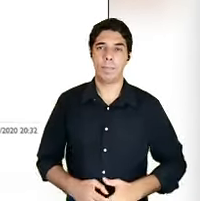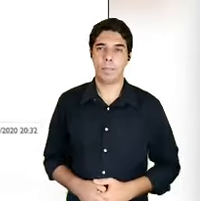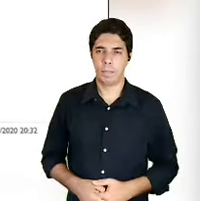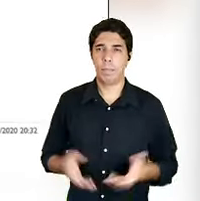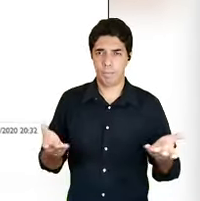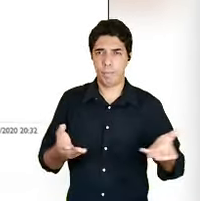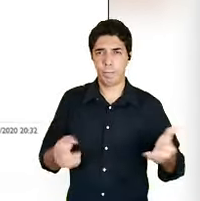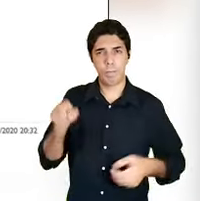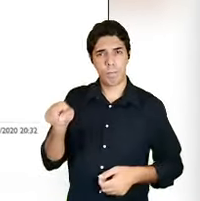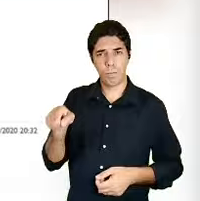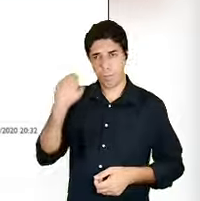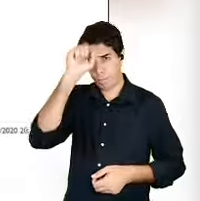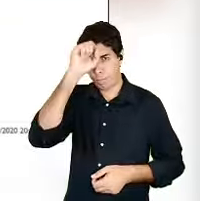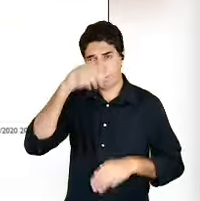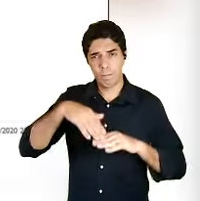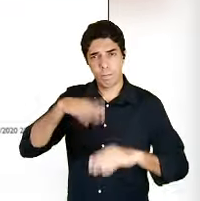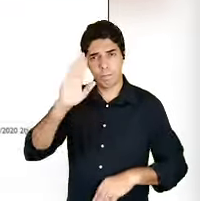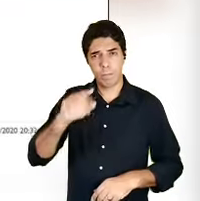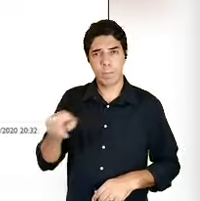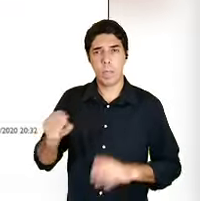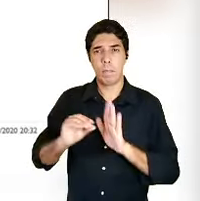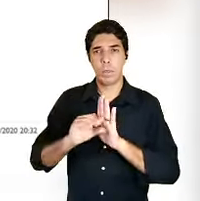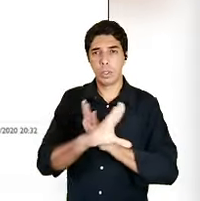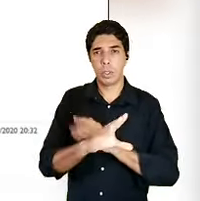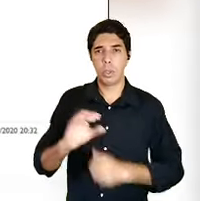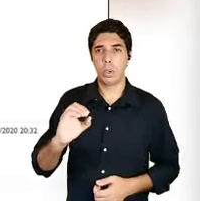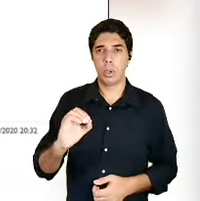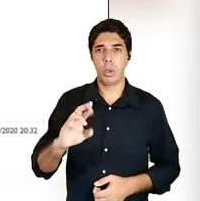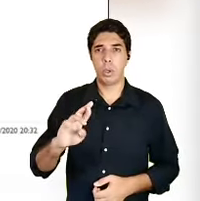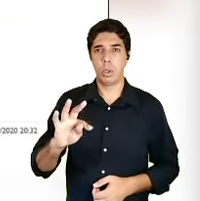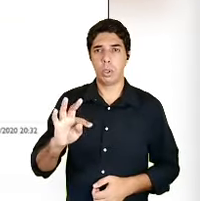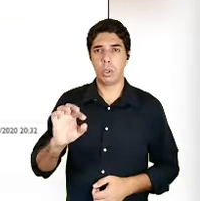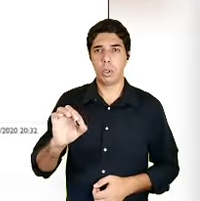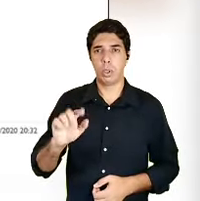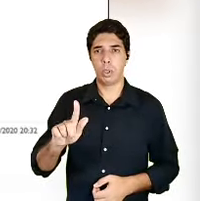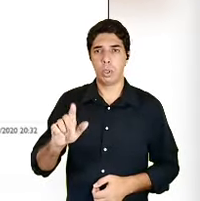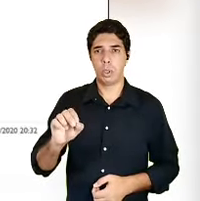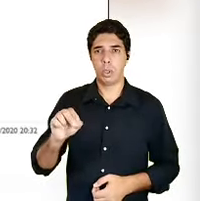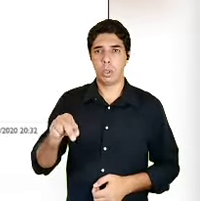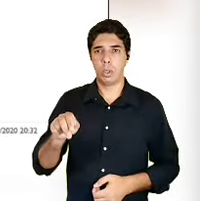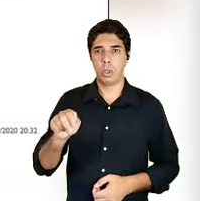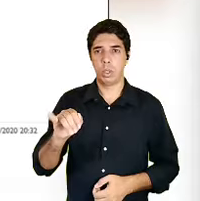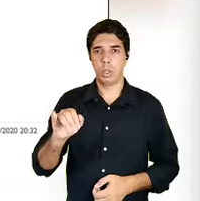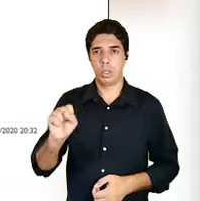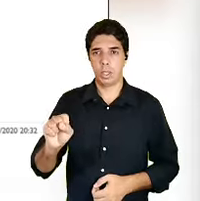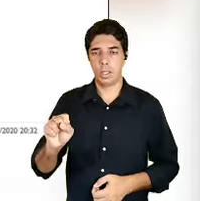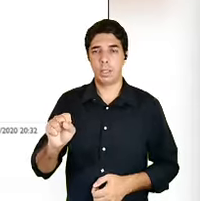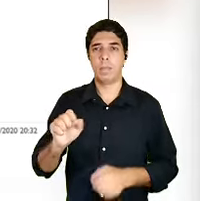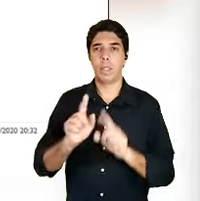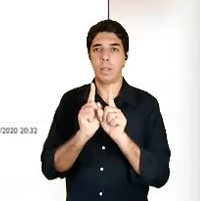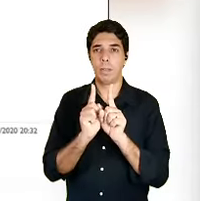Então, nós vamos focar em projeções ortogonais, certo? Que nós vamos estudar as vistas ortográficas, que são tipos de